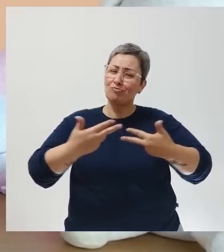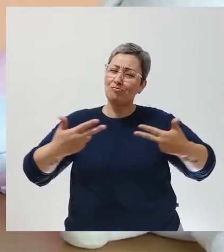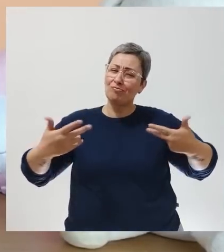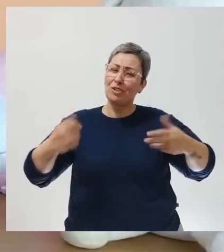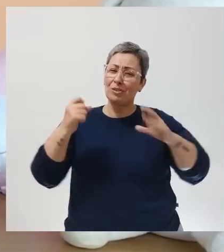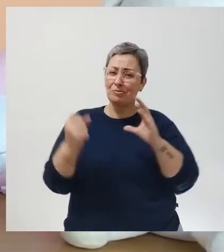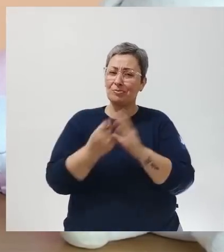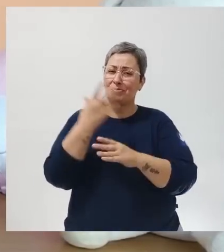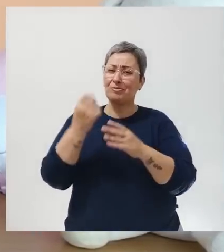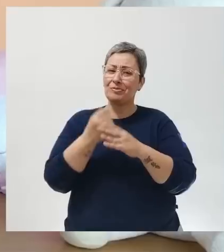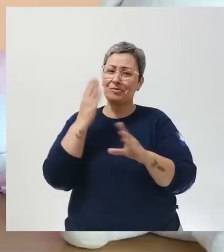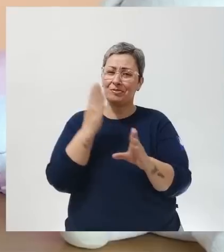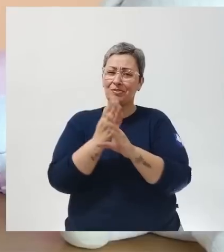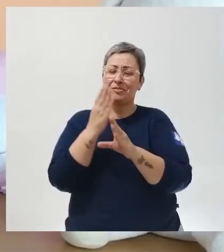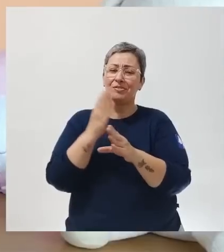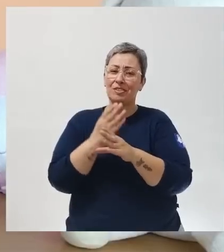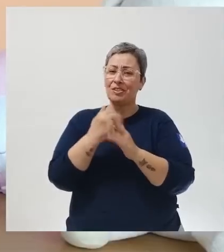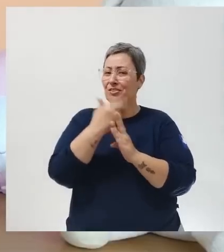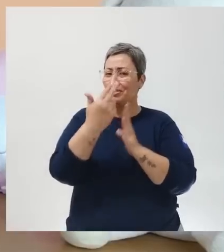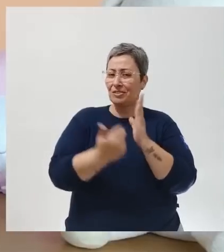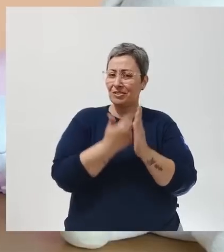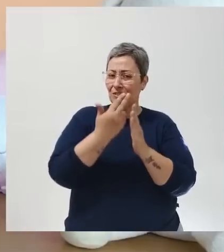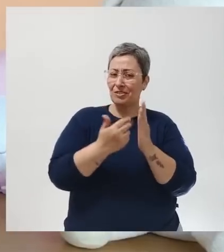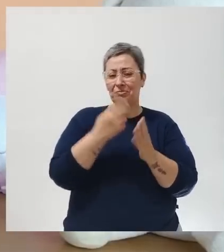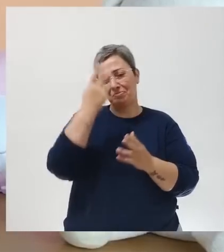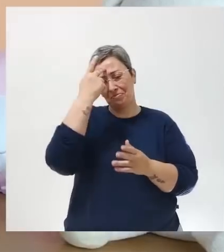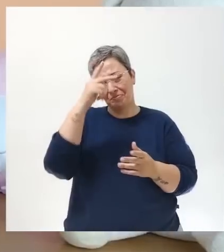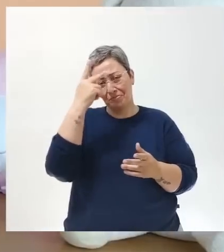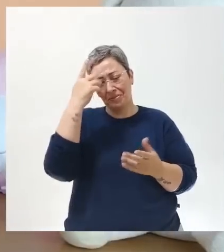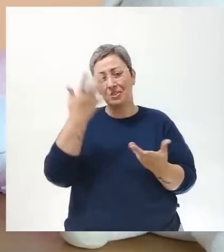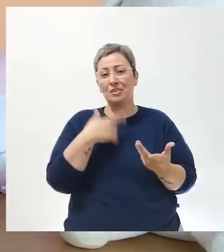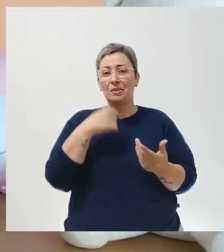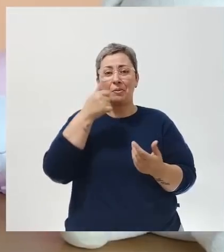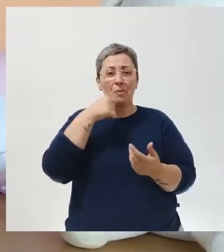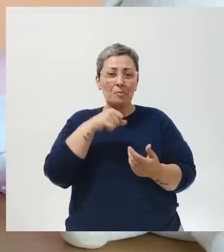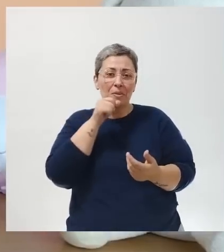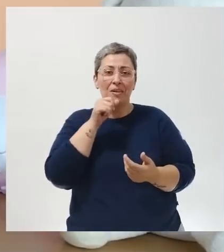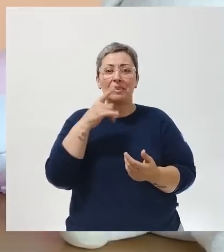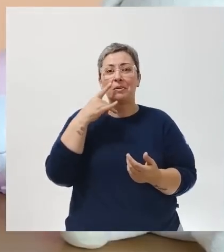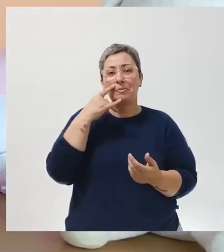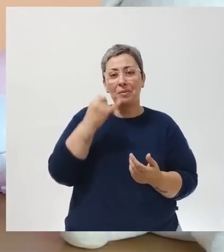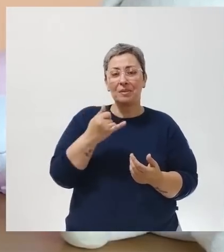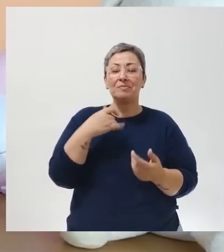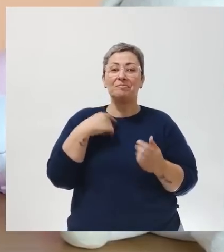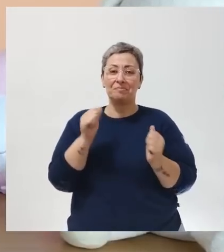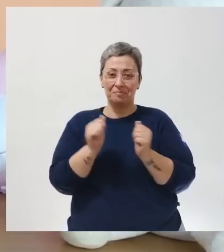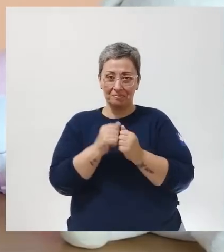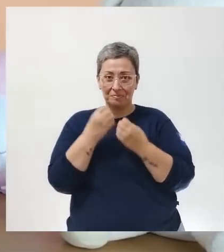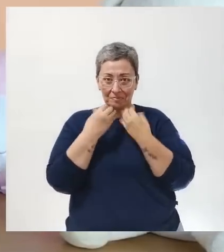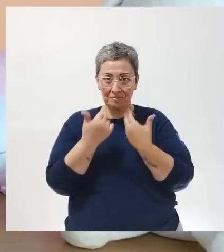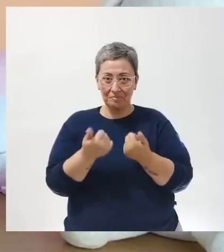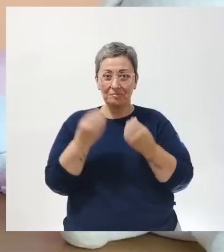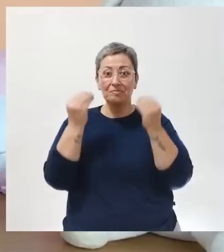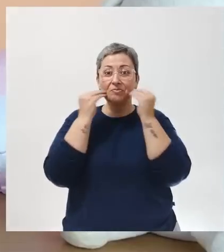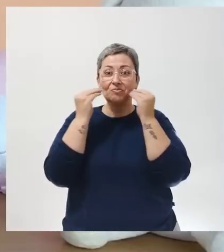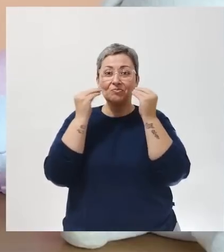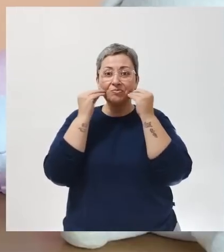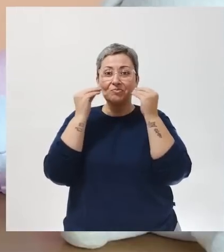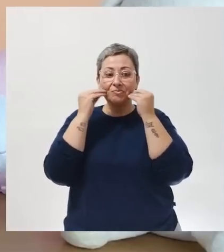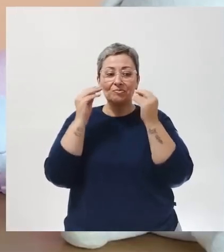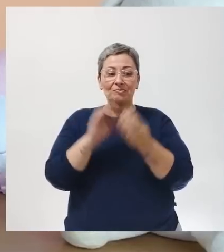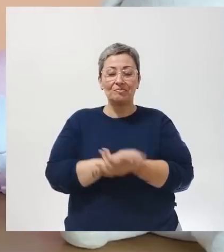bastantes descobertas e façam desenhos também você para sua mãe, para o seu pai adivinhar, tá bom? Um